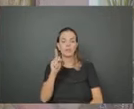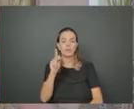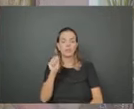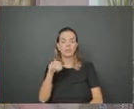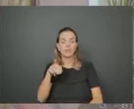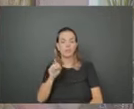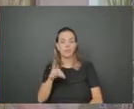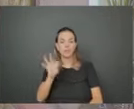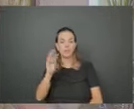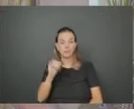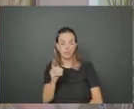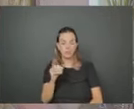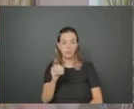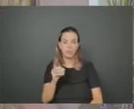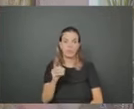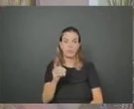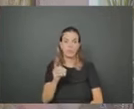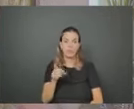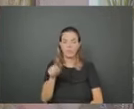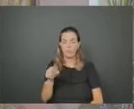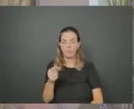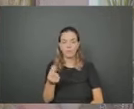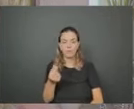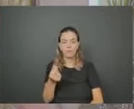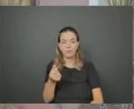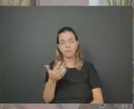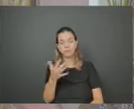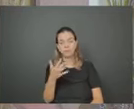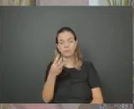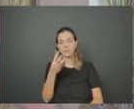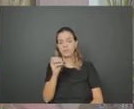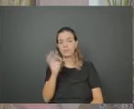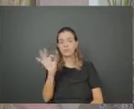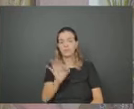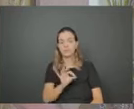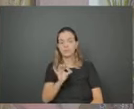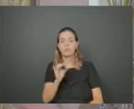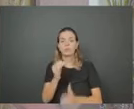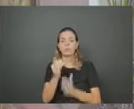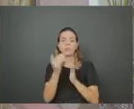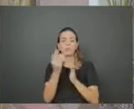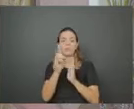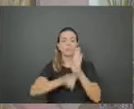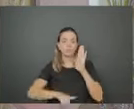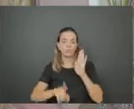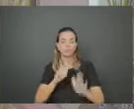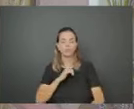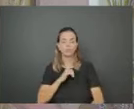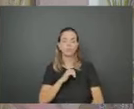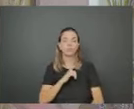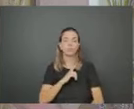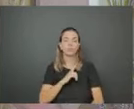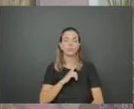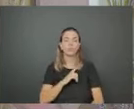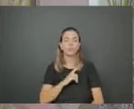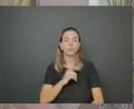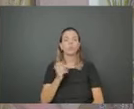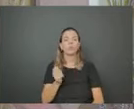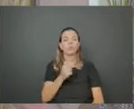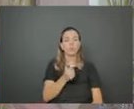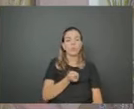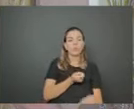valor no mínimo 30% mais barato, né, do que comprar um equipamento que